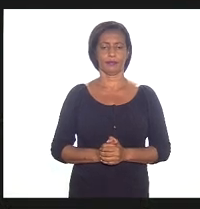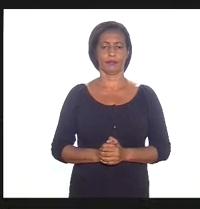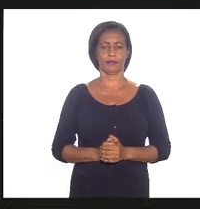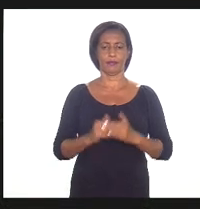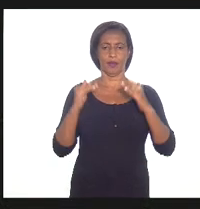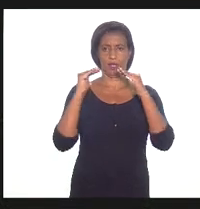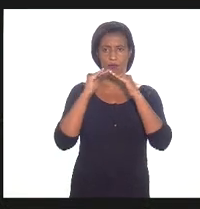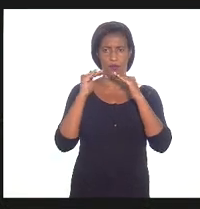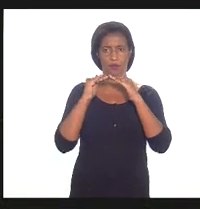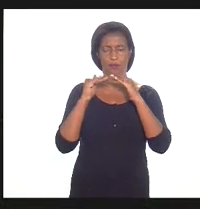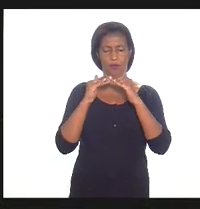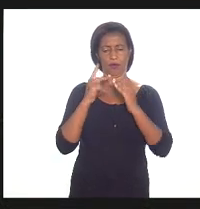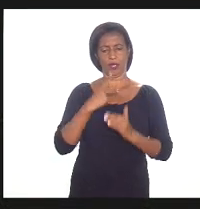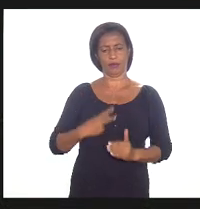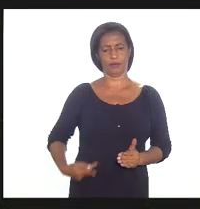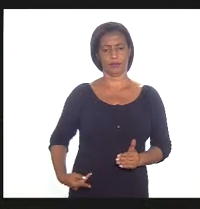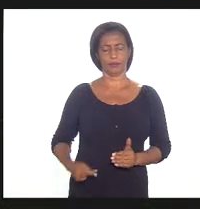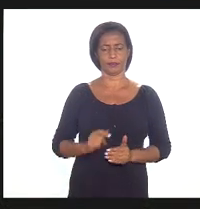Favorável.